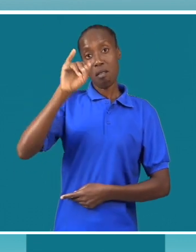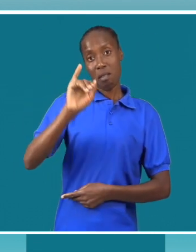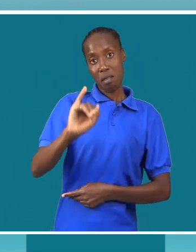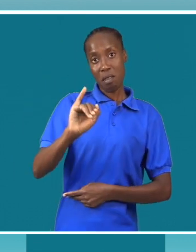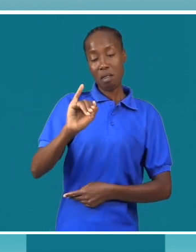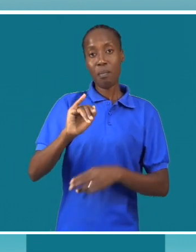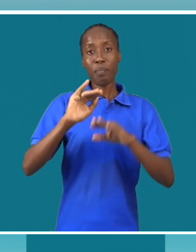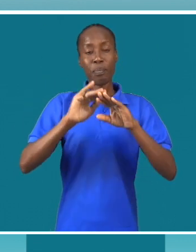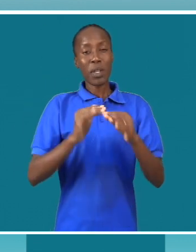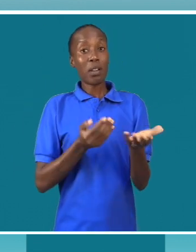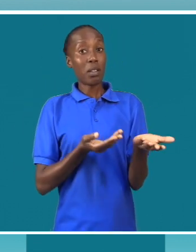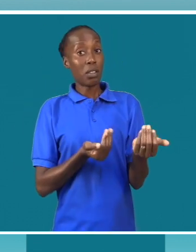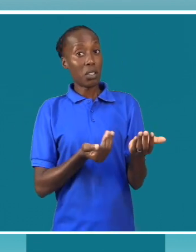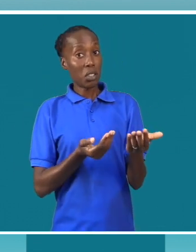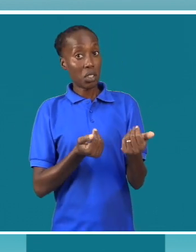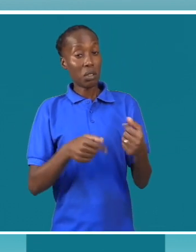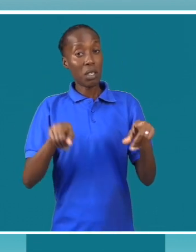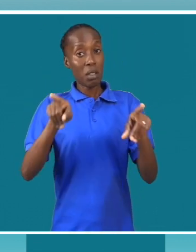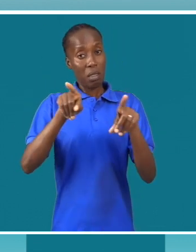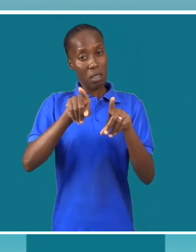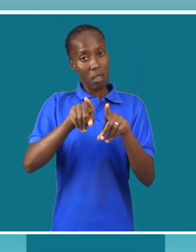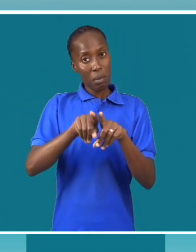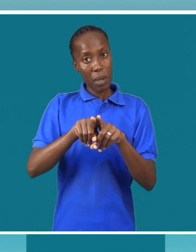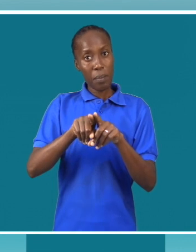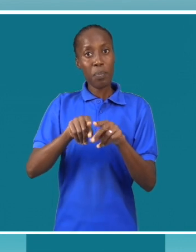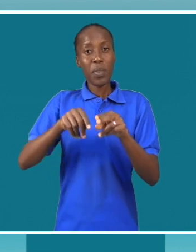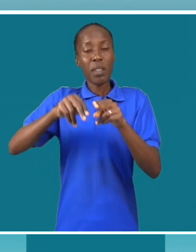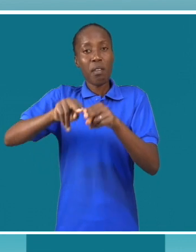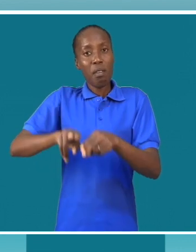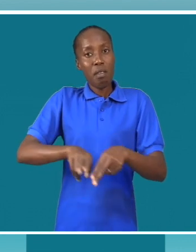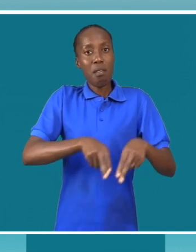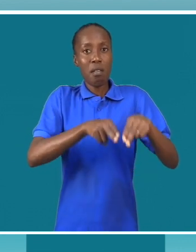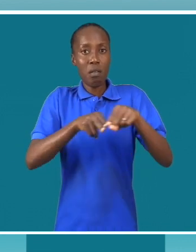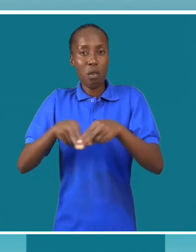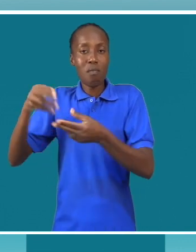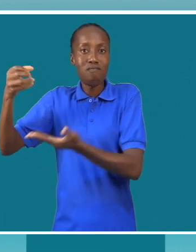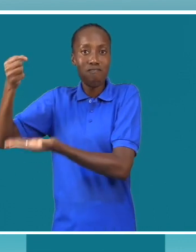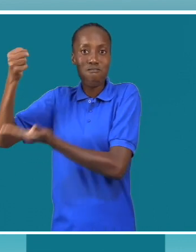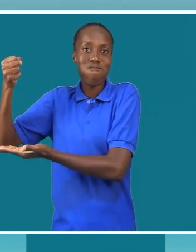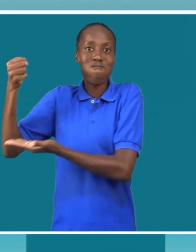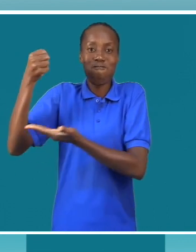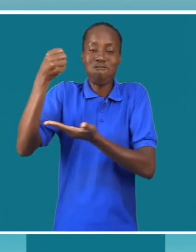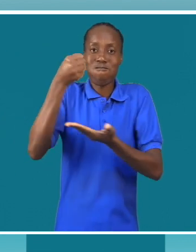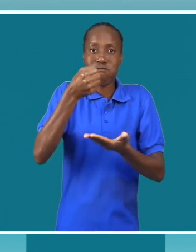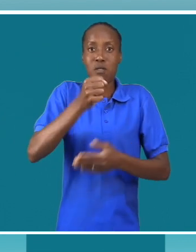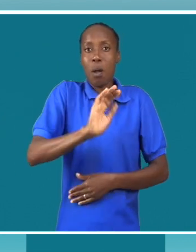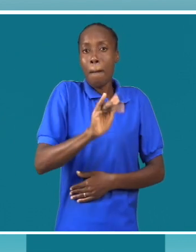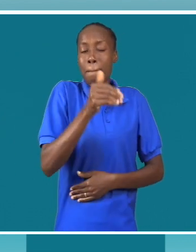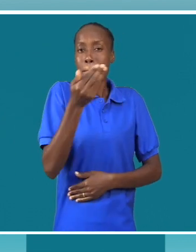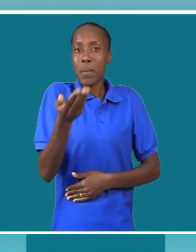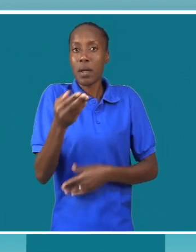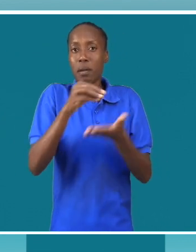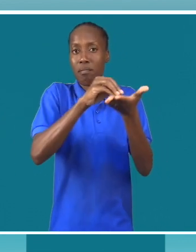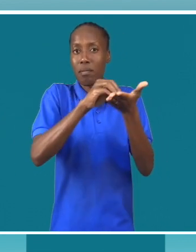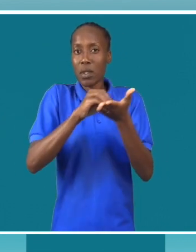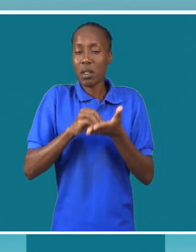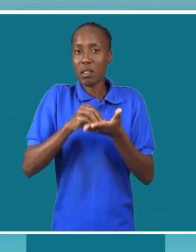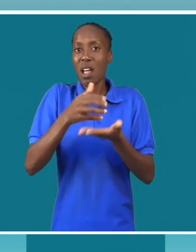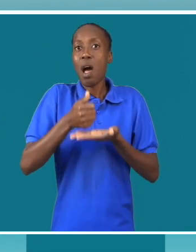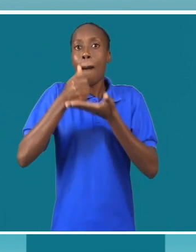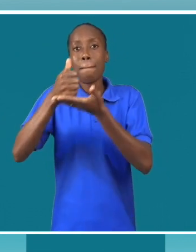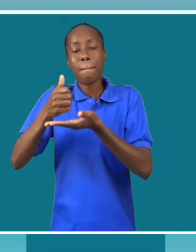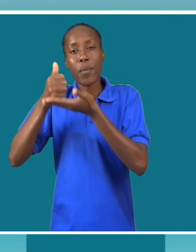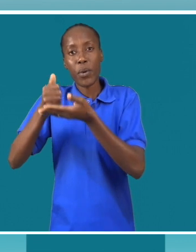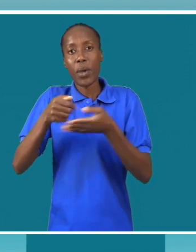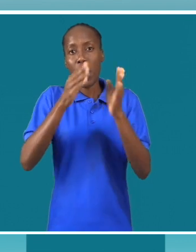ainda de um acordo também de financiamento para trazer uma assistência